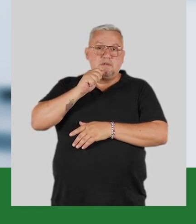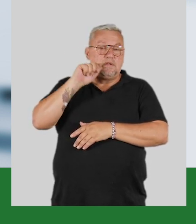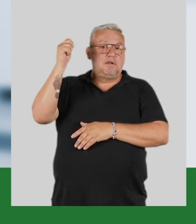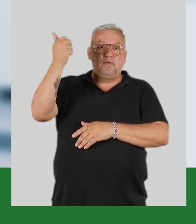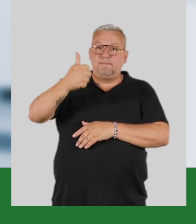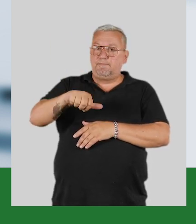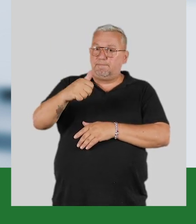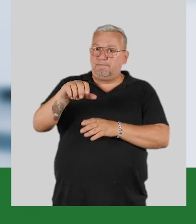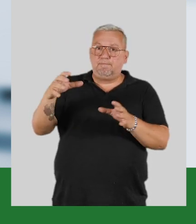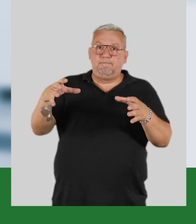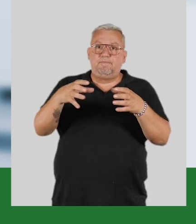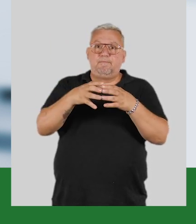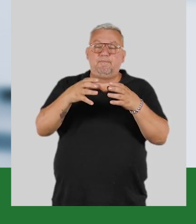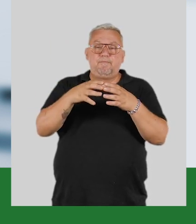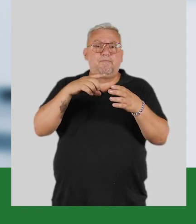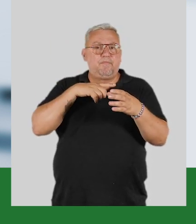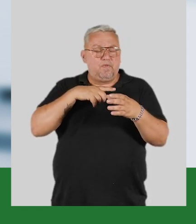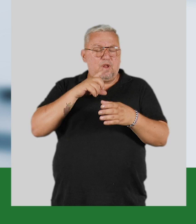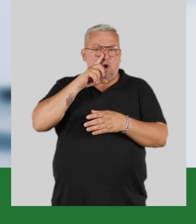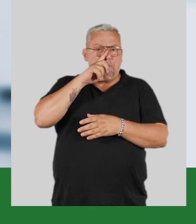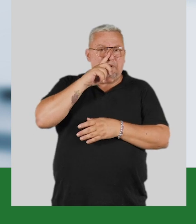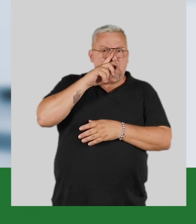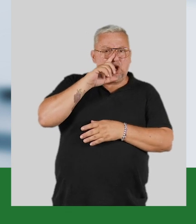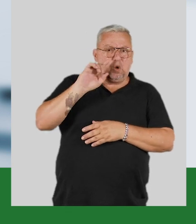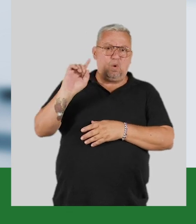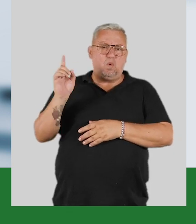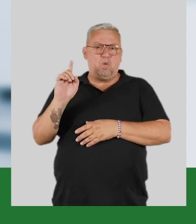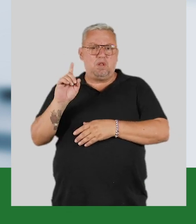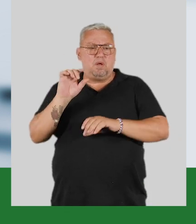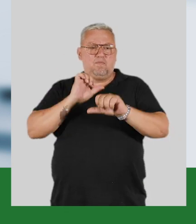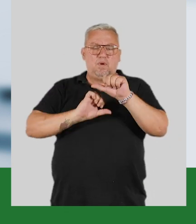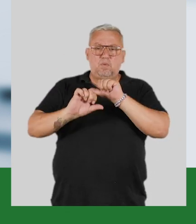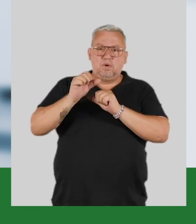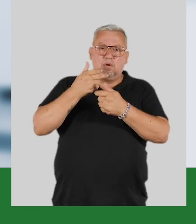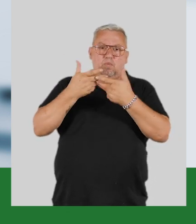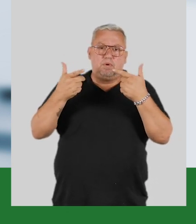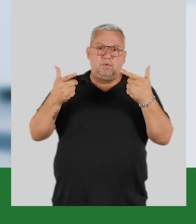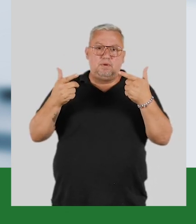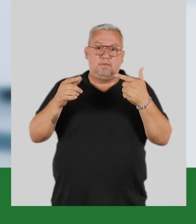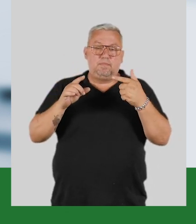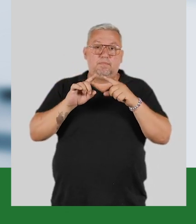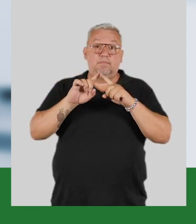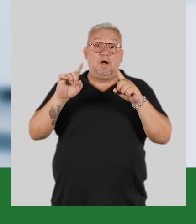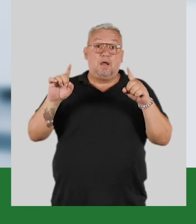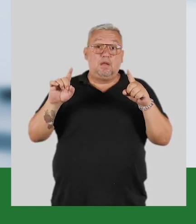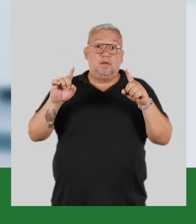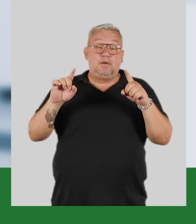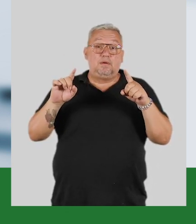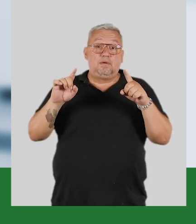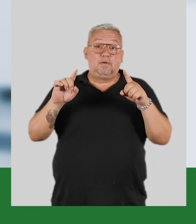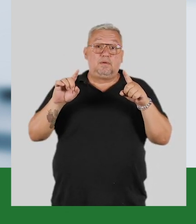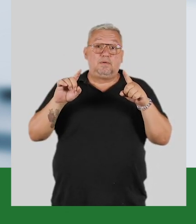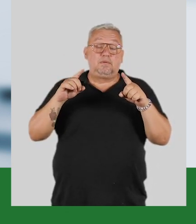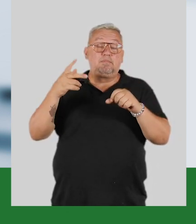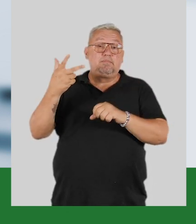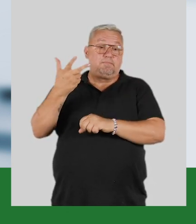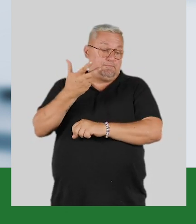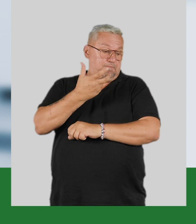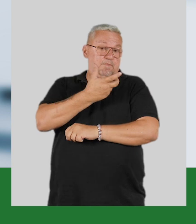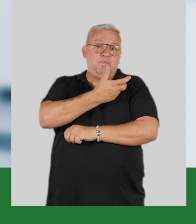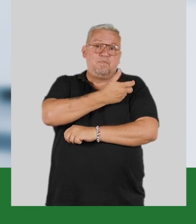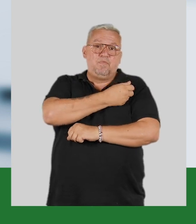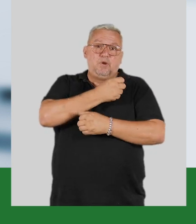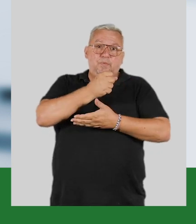para dizer que há algum fator de risco ou alguma alteração de eficácia. Porém, como essa vacina ela tem